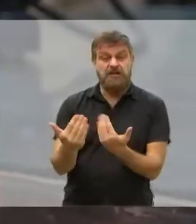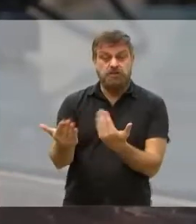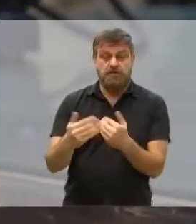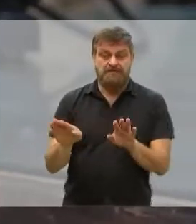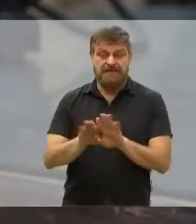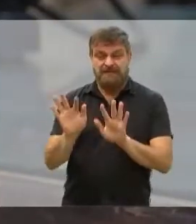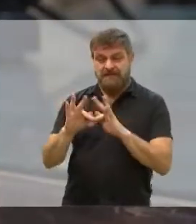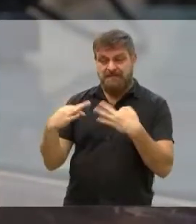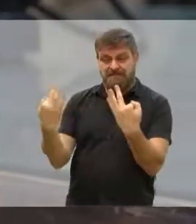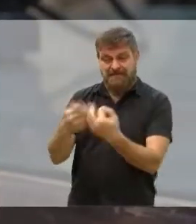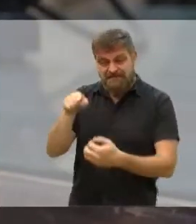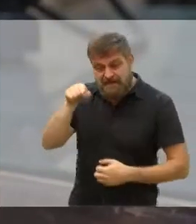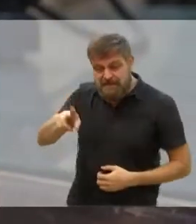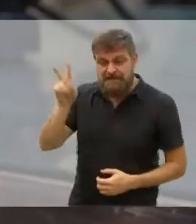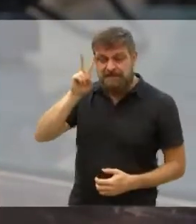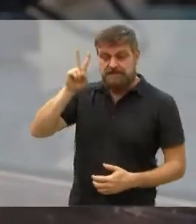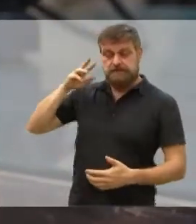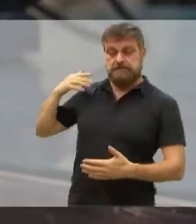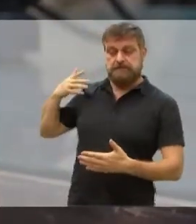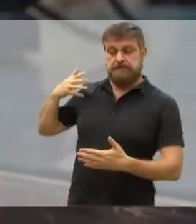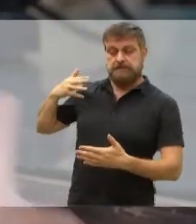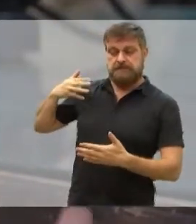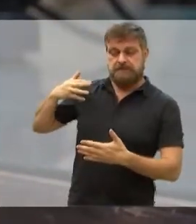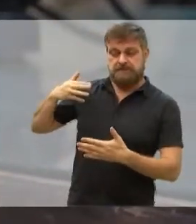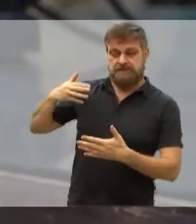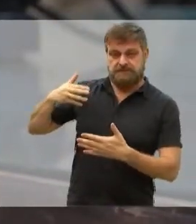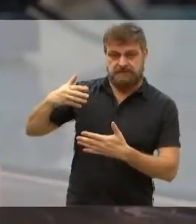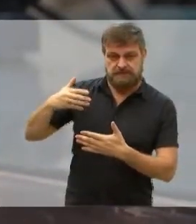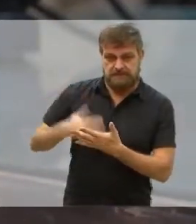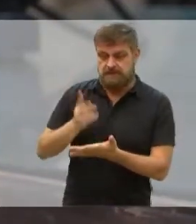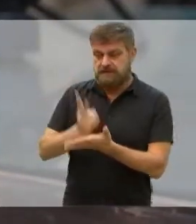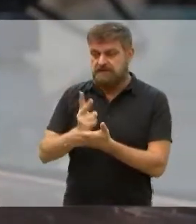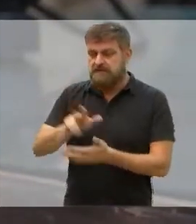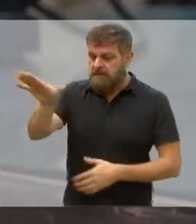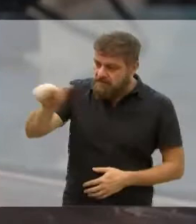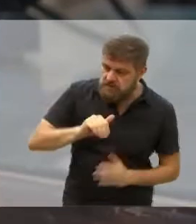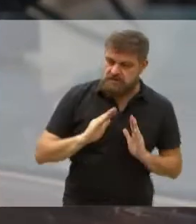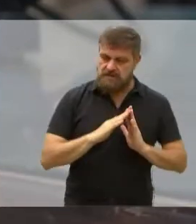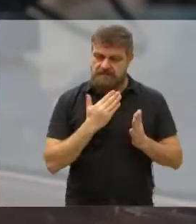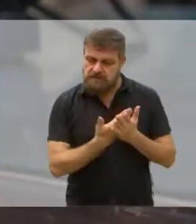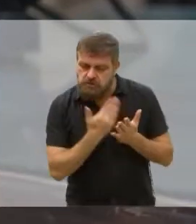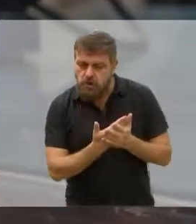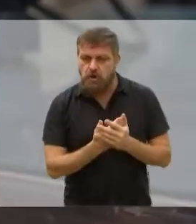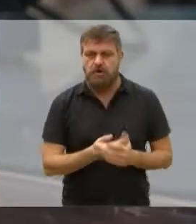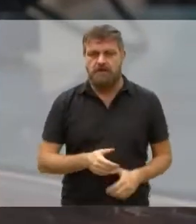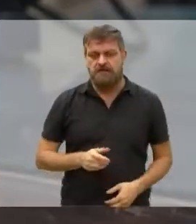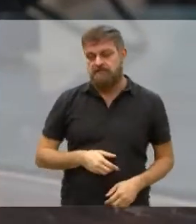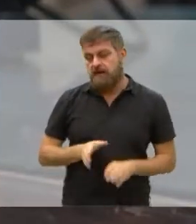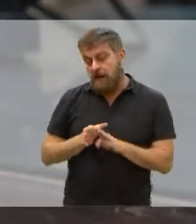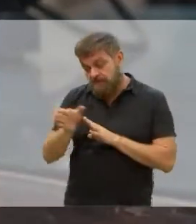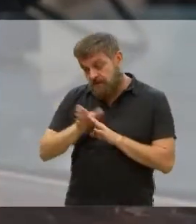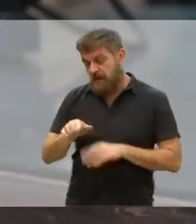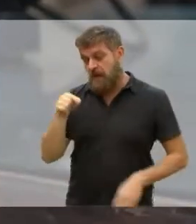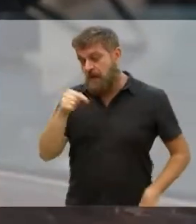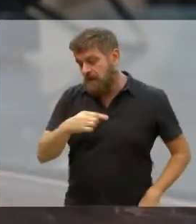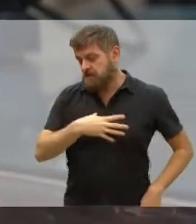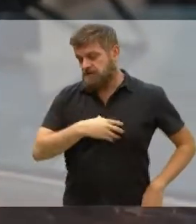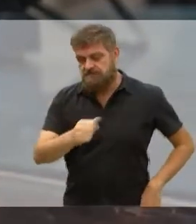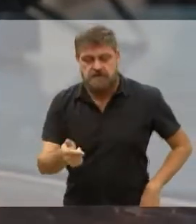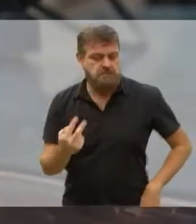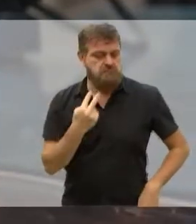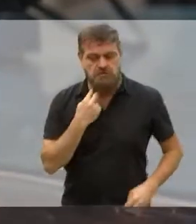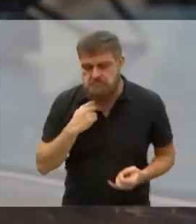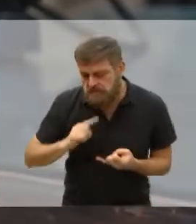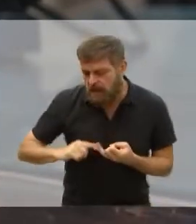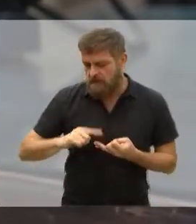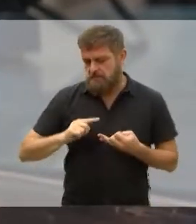já jovem e de uma família que historicamente já é chamada sempre na escola ou nas terapias para dizer assim, ó, seu